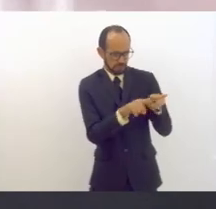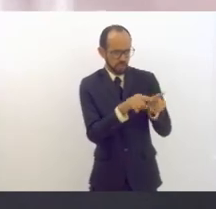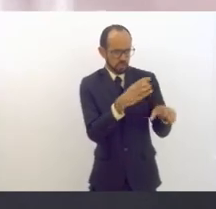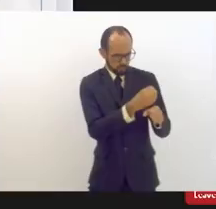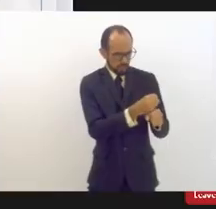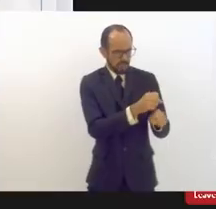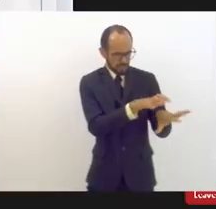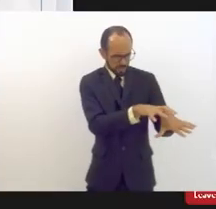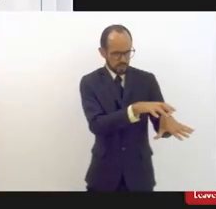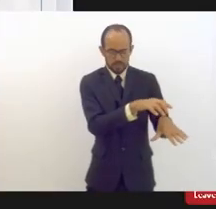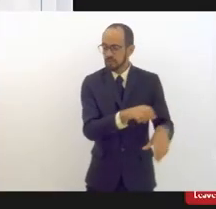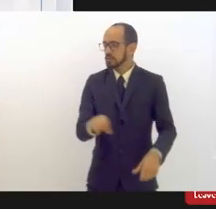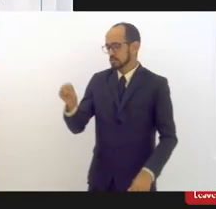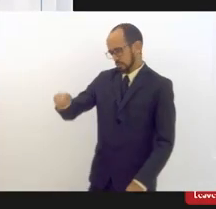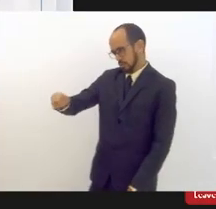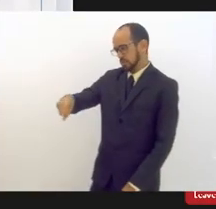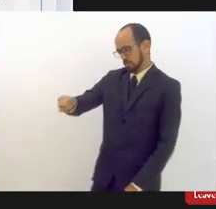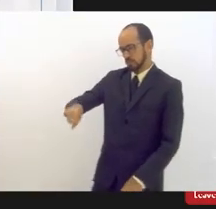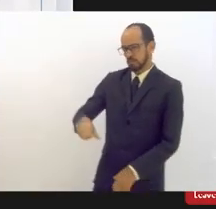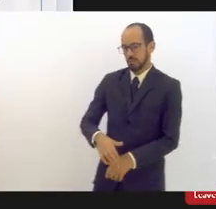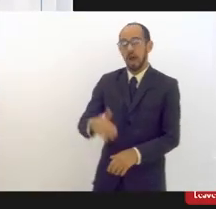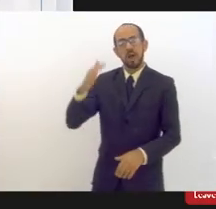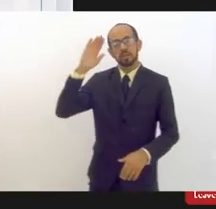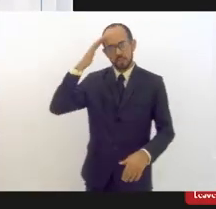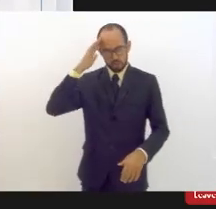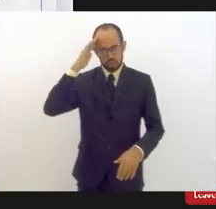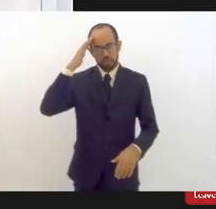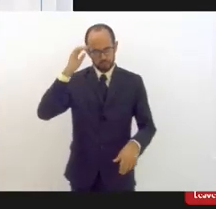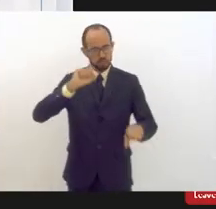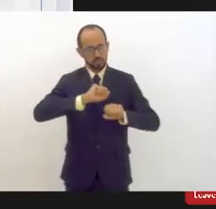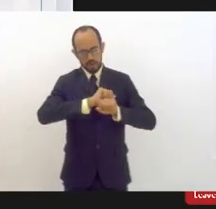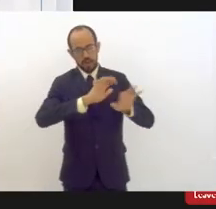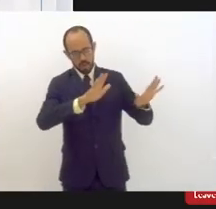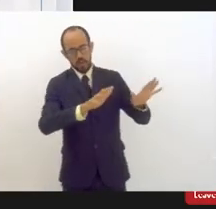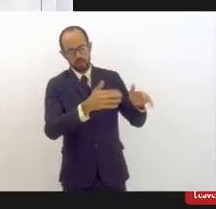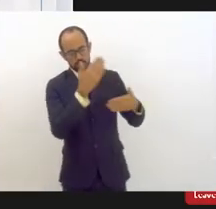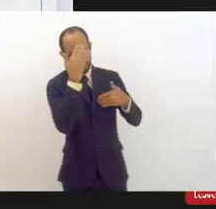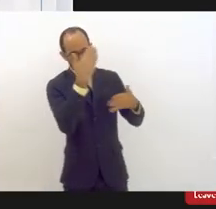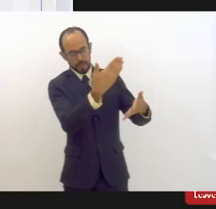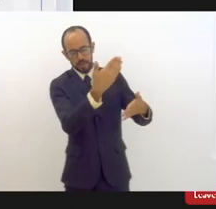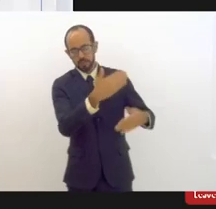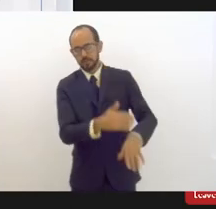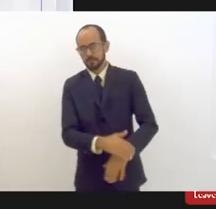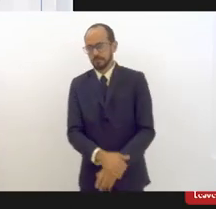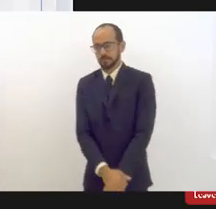São. Entendi. Está ótimo. Obrigado pelo esclarecimento.